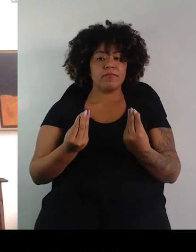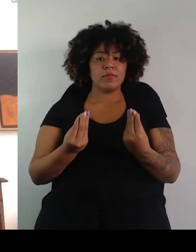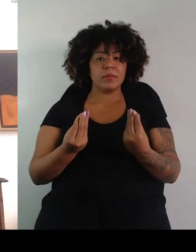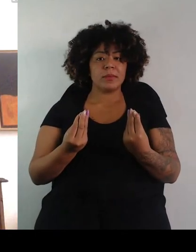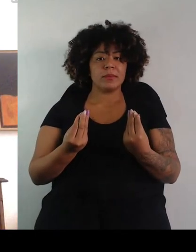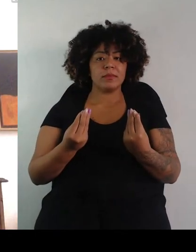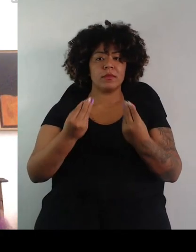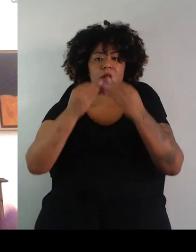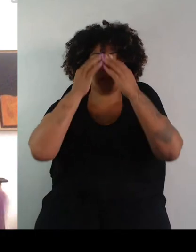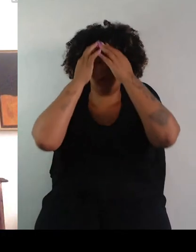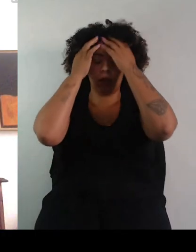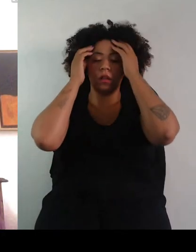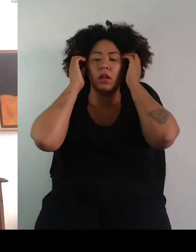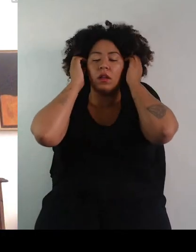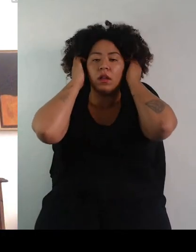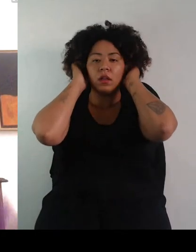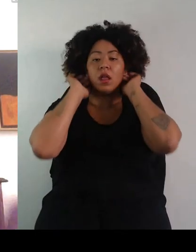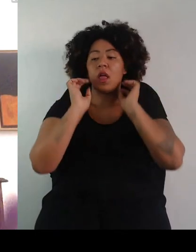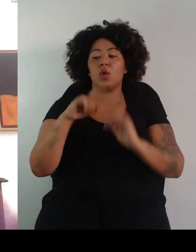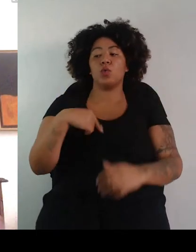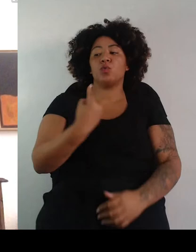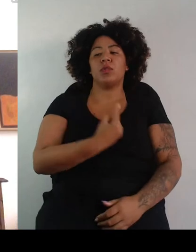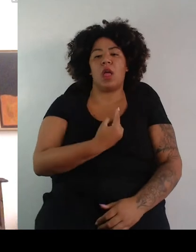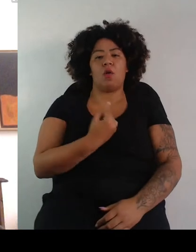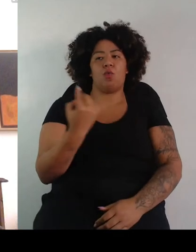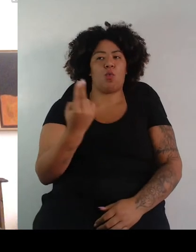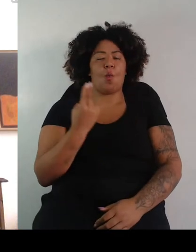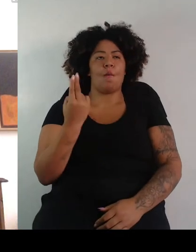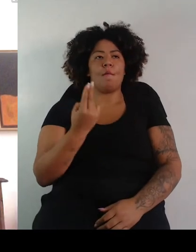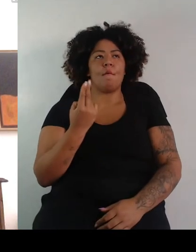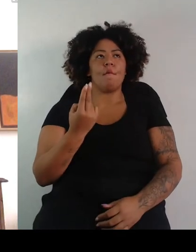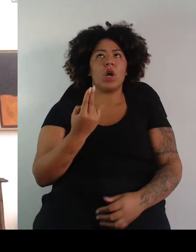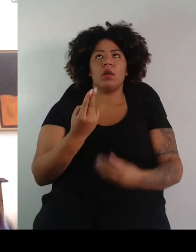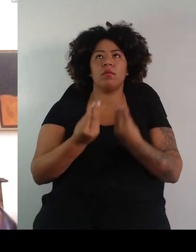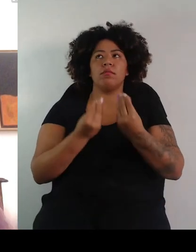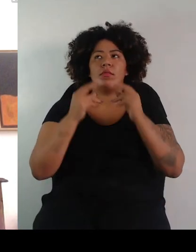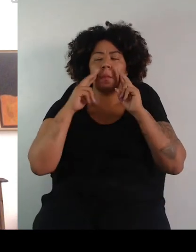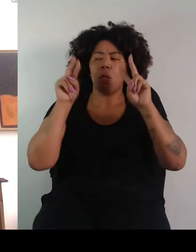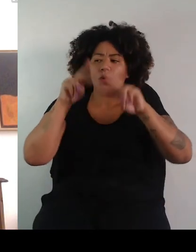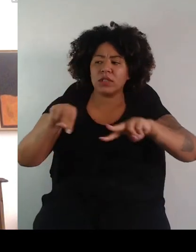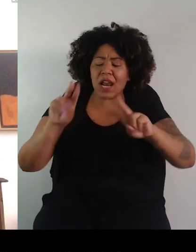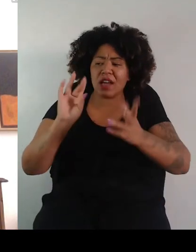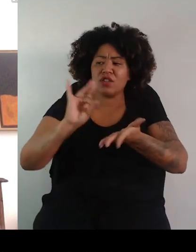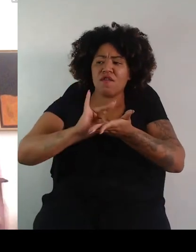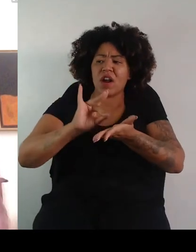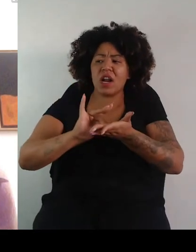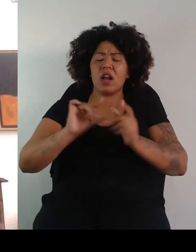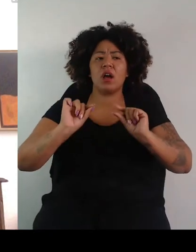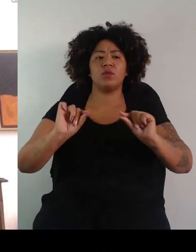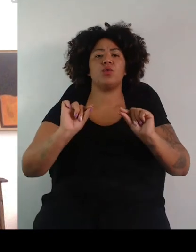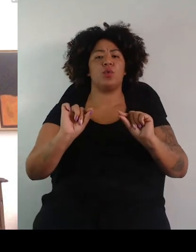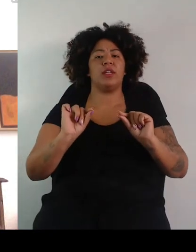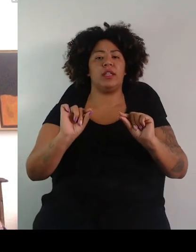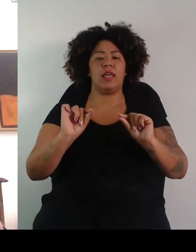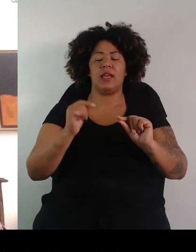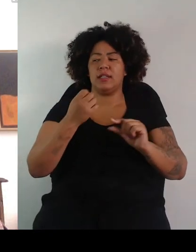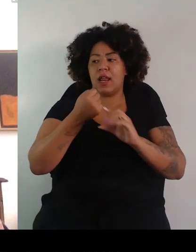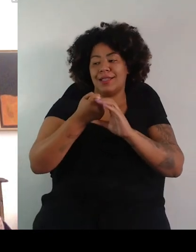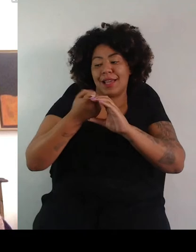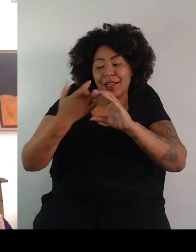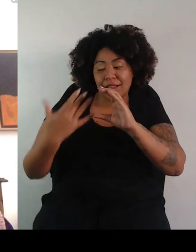não sei eu não eu não consigo mostrar exatamente o que era essa característica